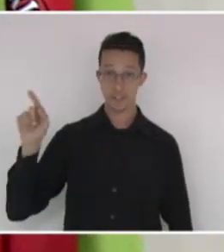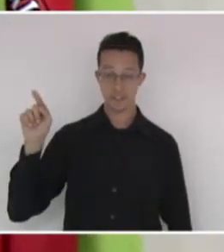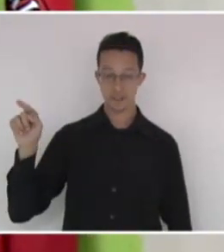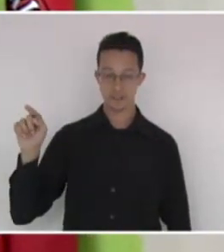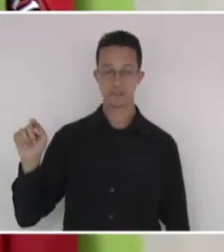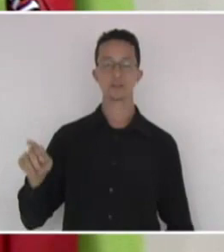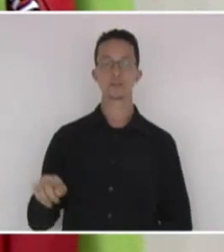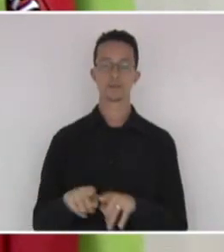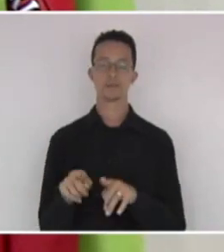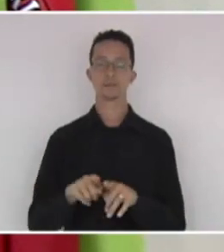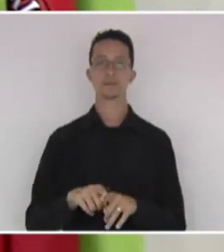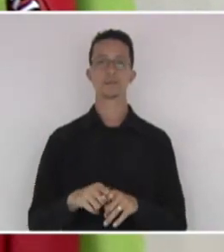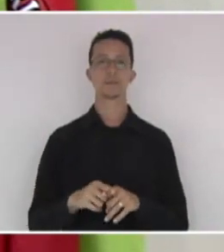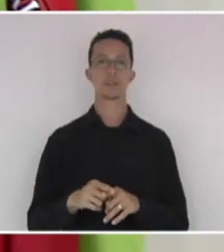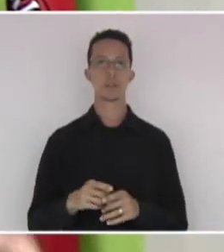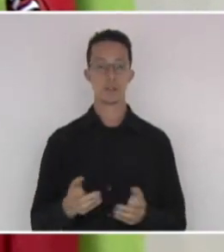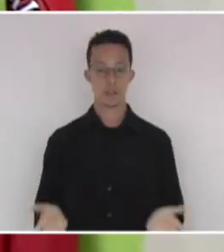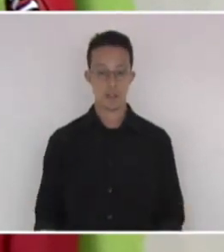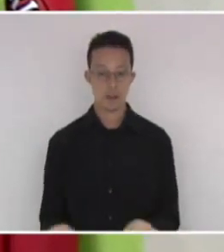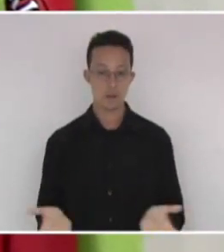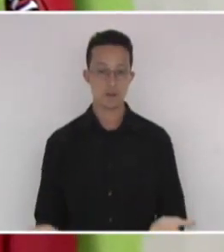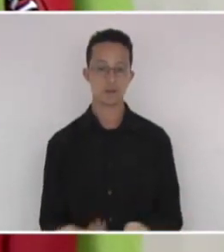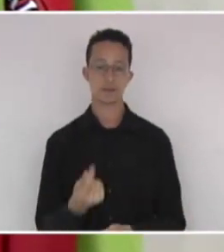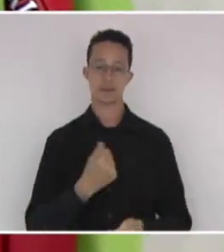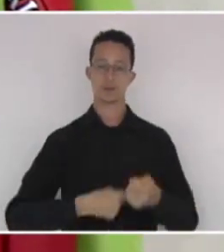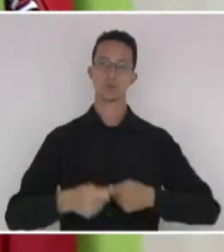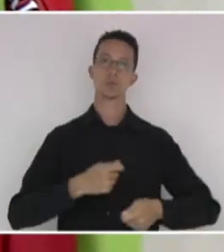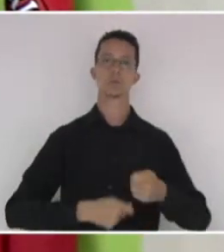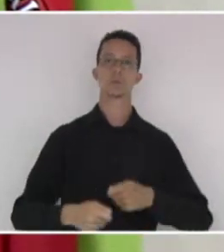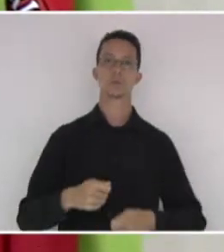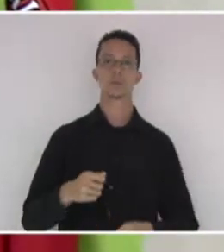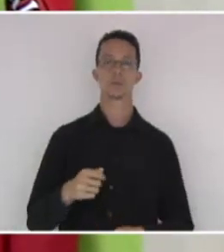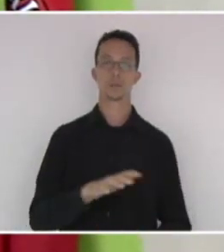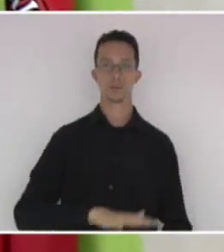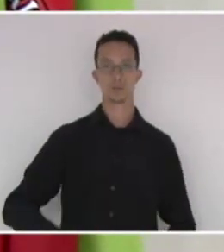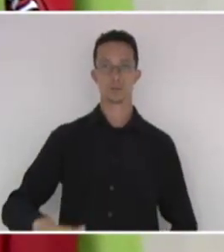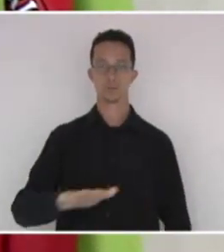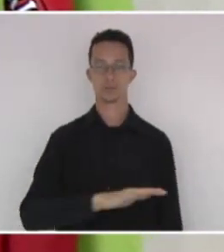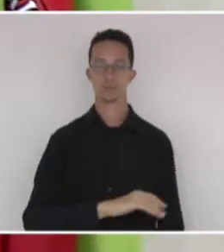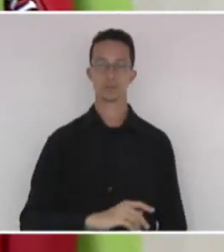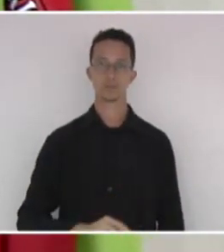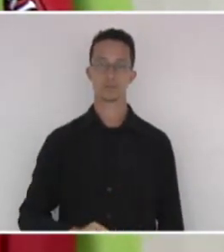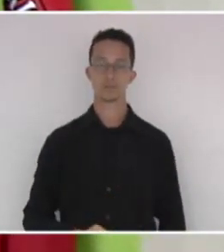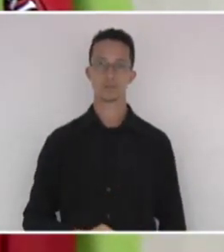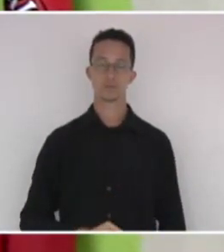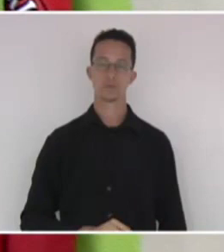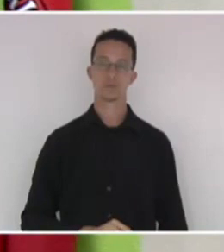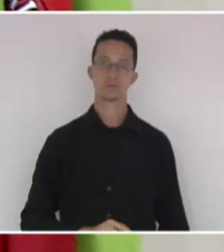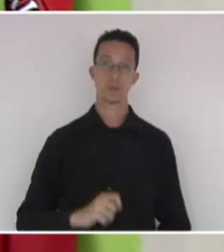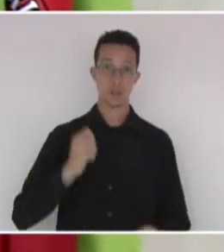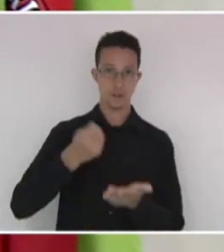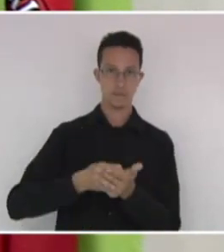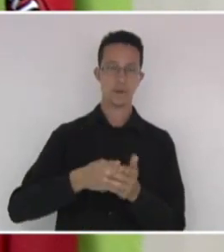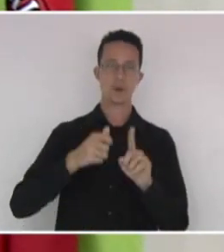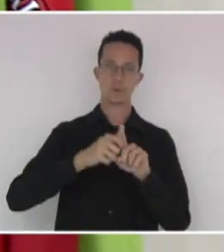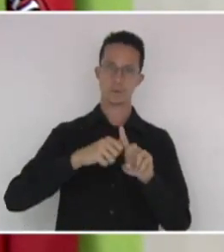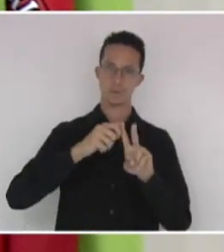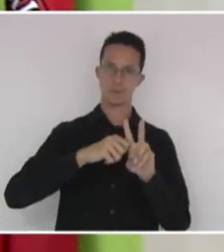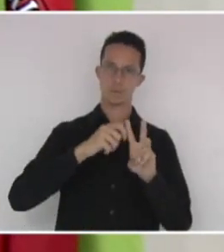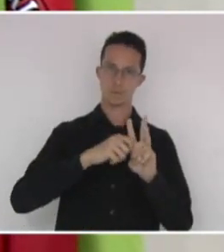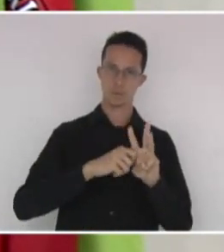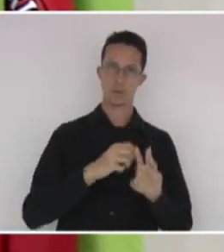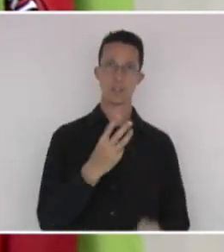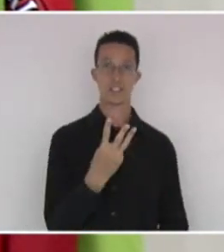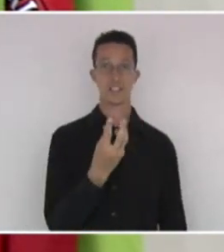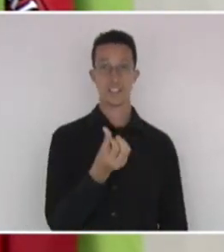a economia local desses pequenos municípios. São pagos mensalmente 36 milhões